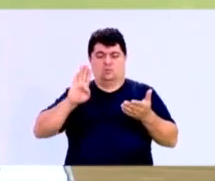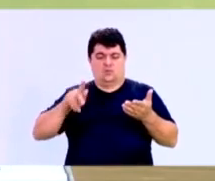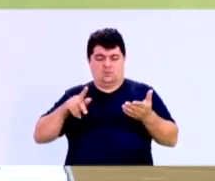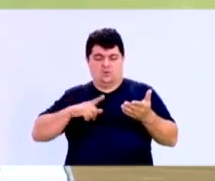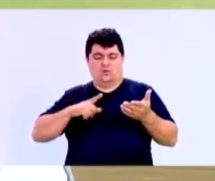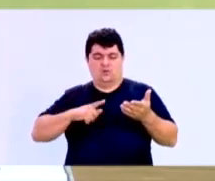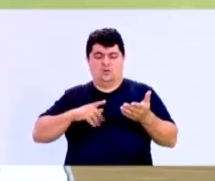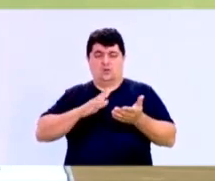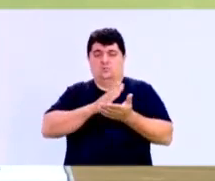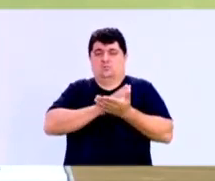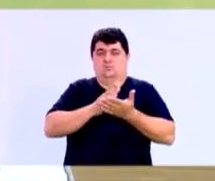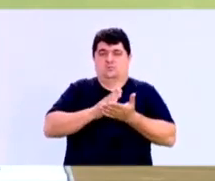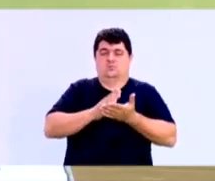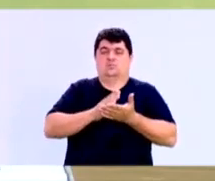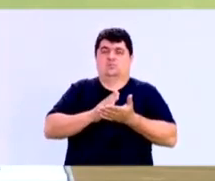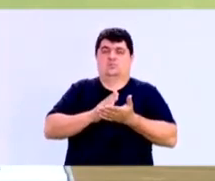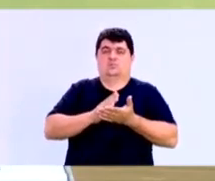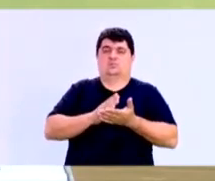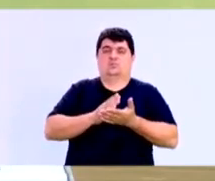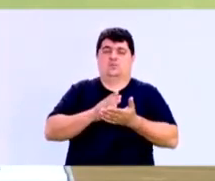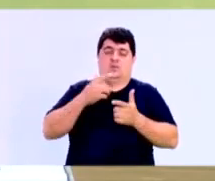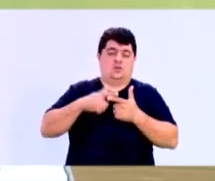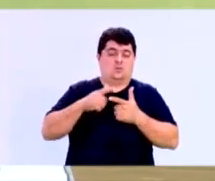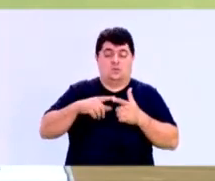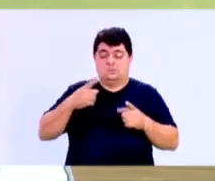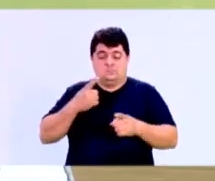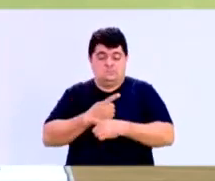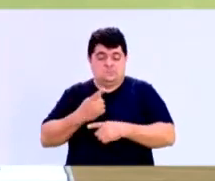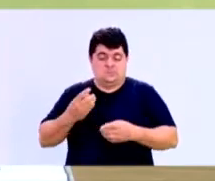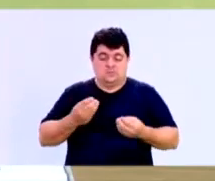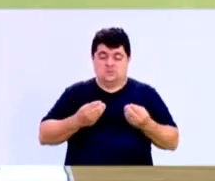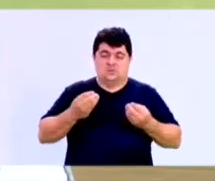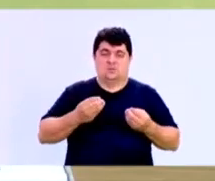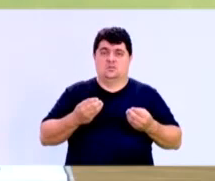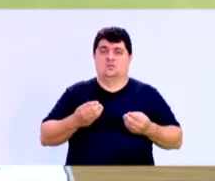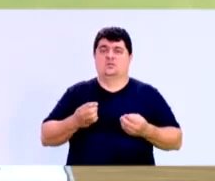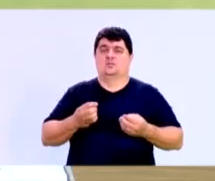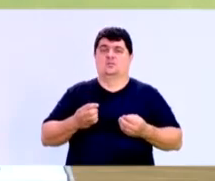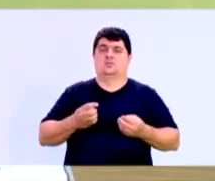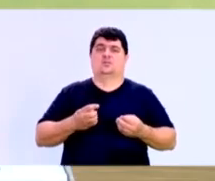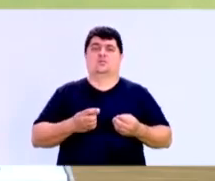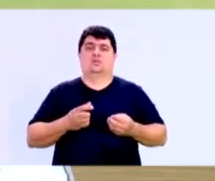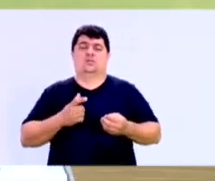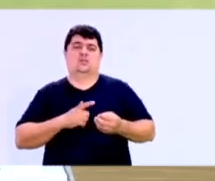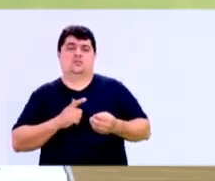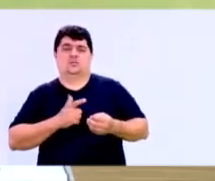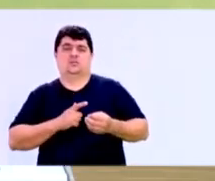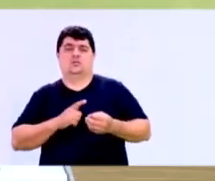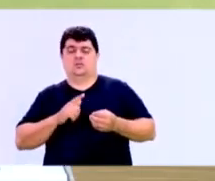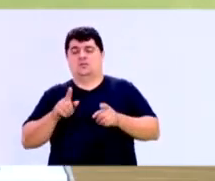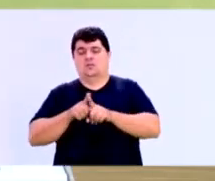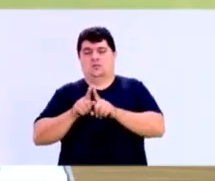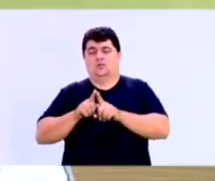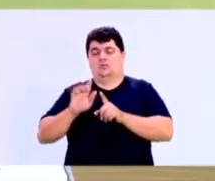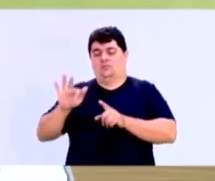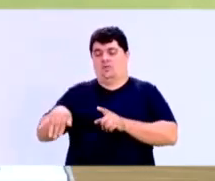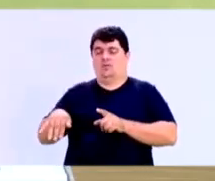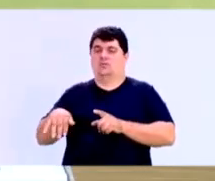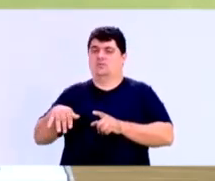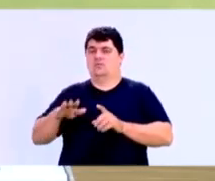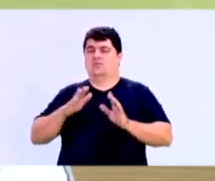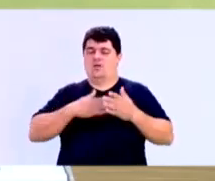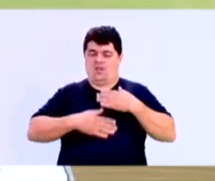estoque inicial, que é geralmente o problema para calcular. Então tem o estoque inicial e lá consta já o estoque final. Então vai ser